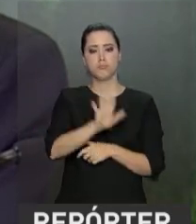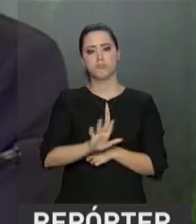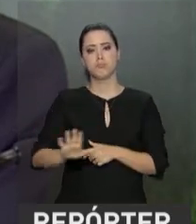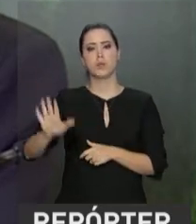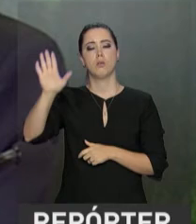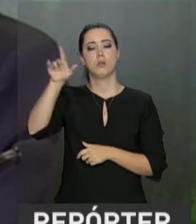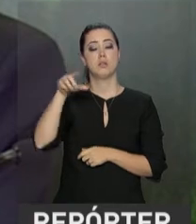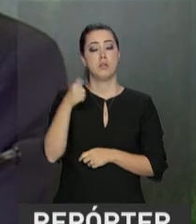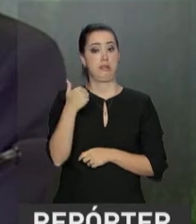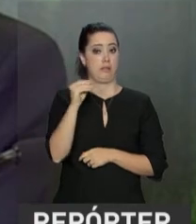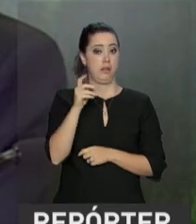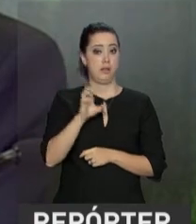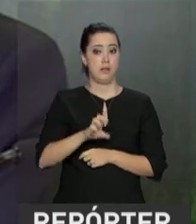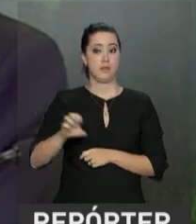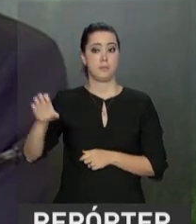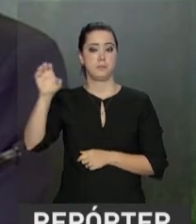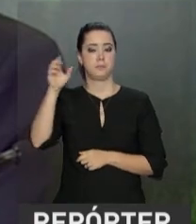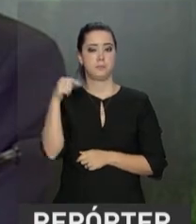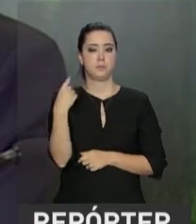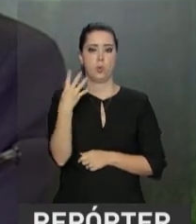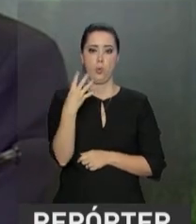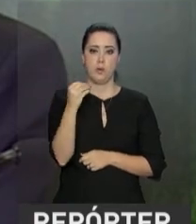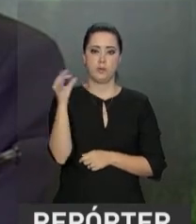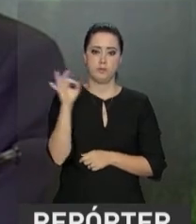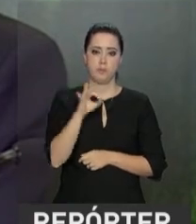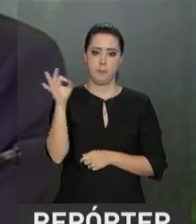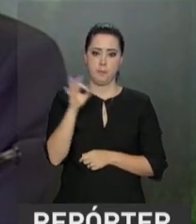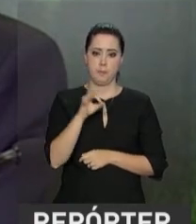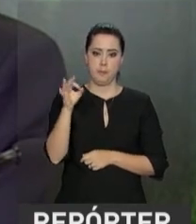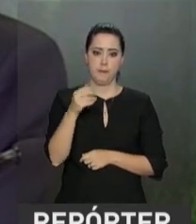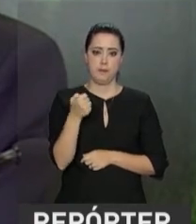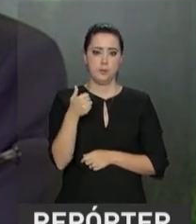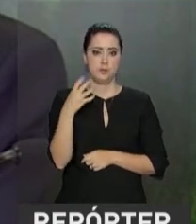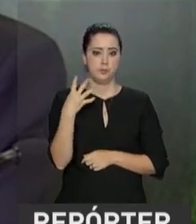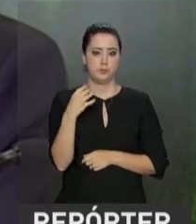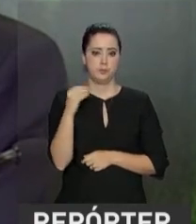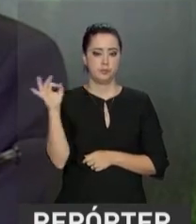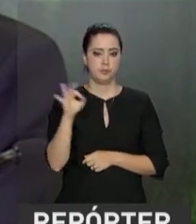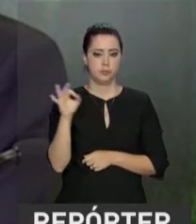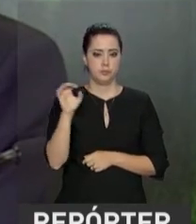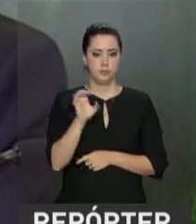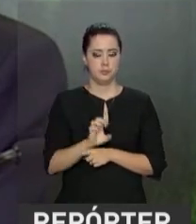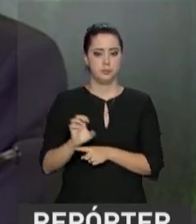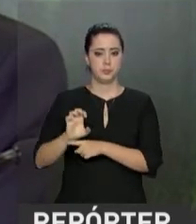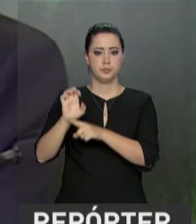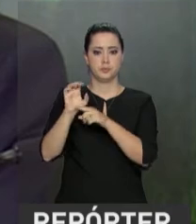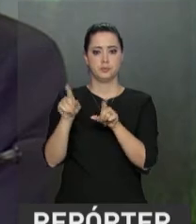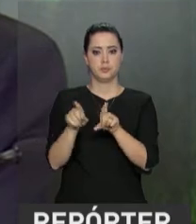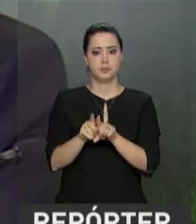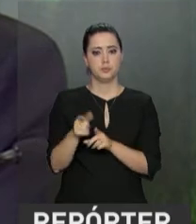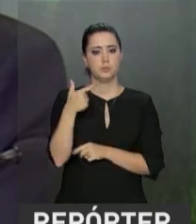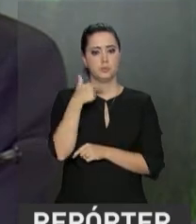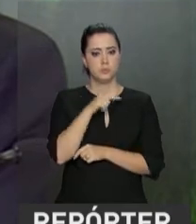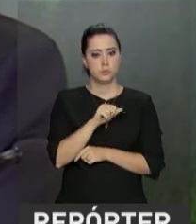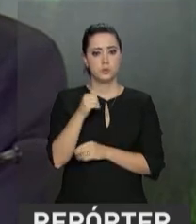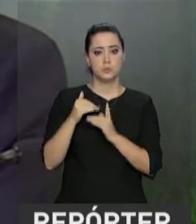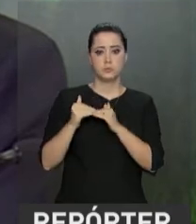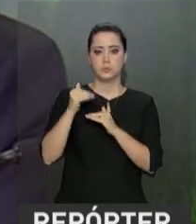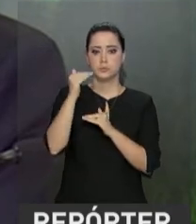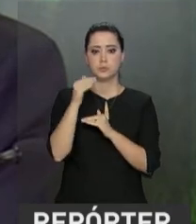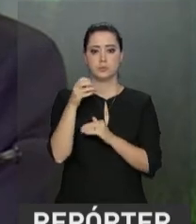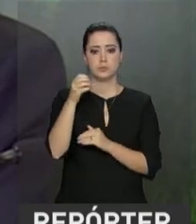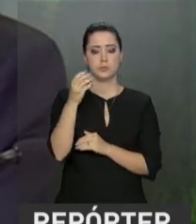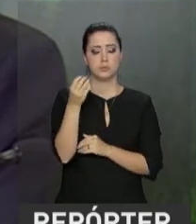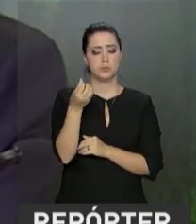cerca de 40% dos nossos estados quase 40% atingir uma meta superior a